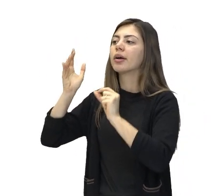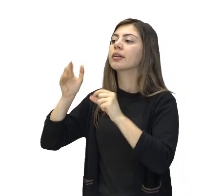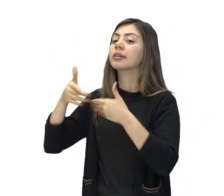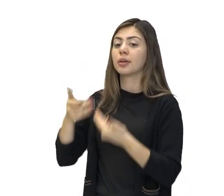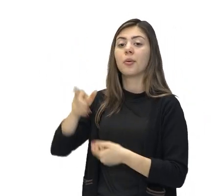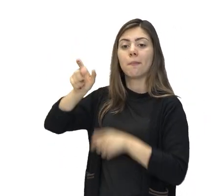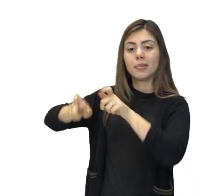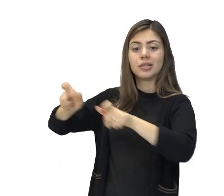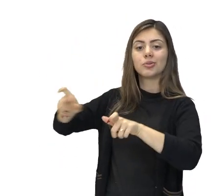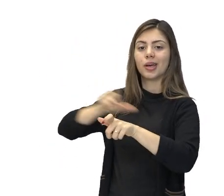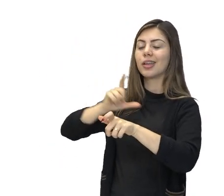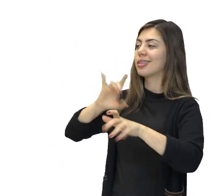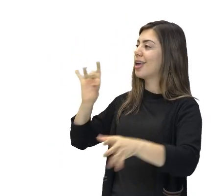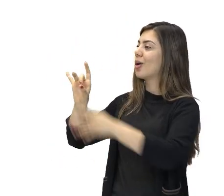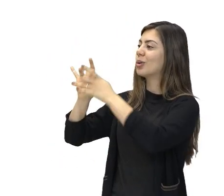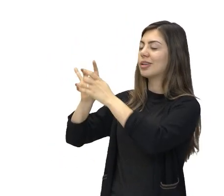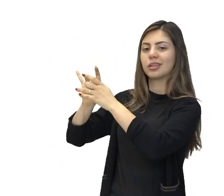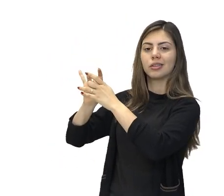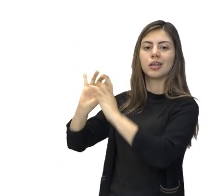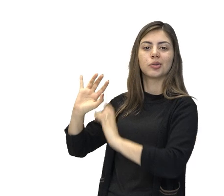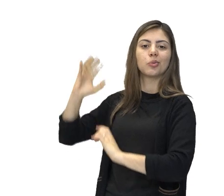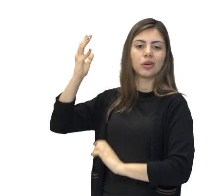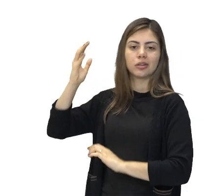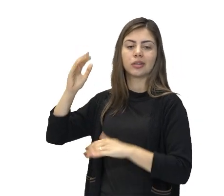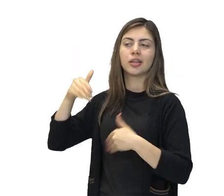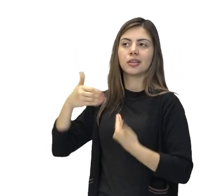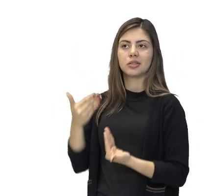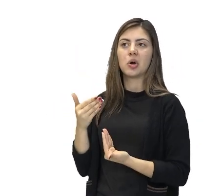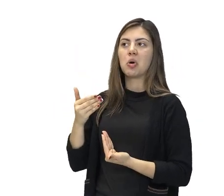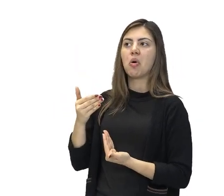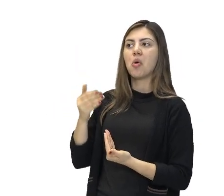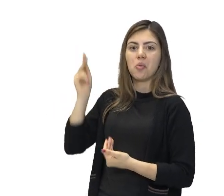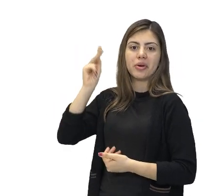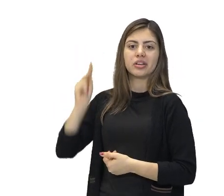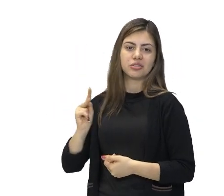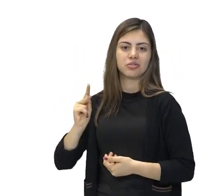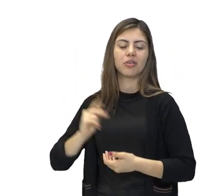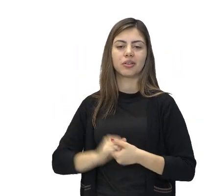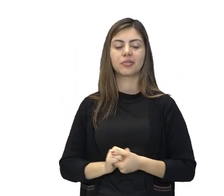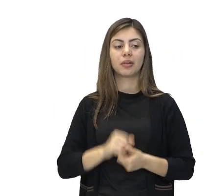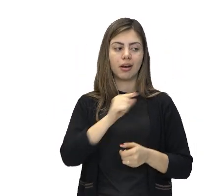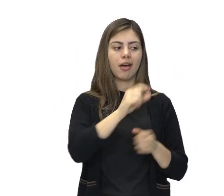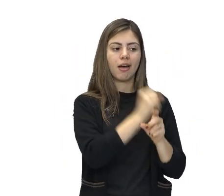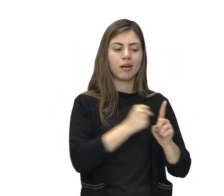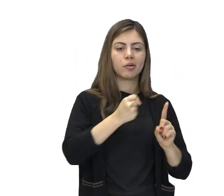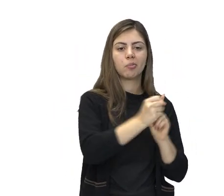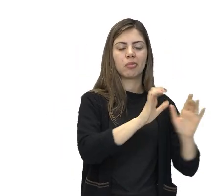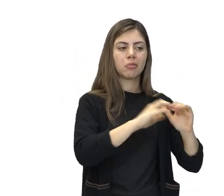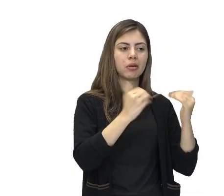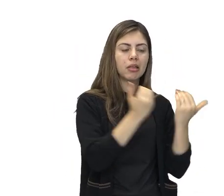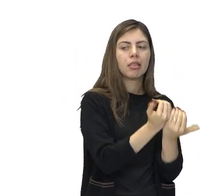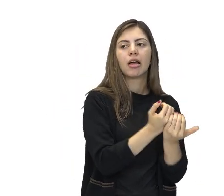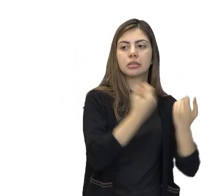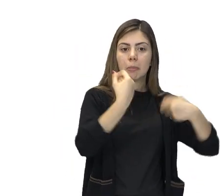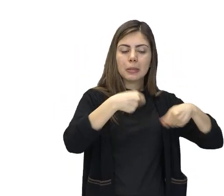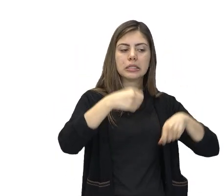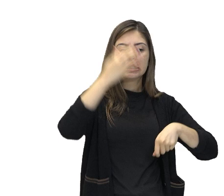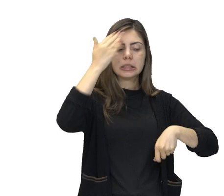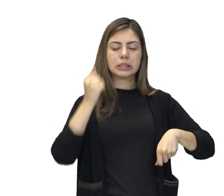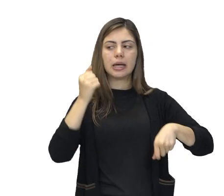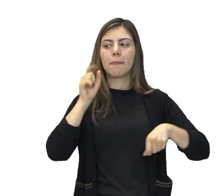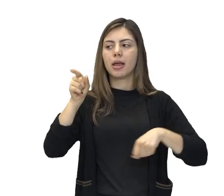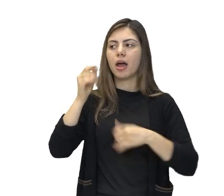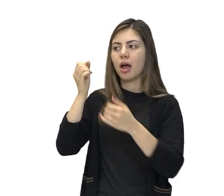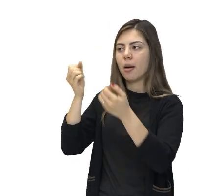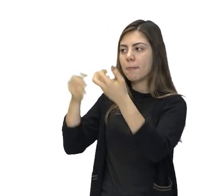que têm relação direta com um fato importante para ali a minha comunidade, para a minha cidade, para o meu